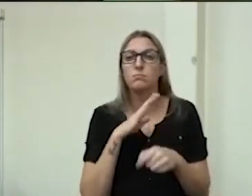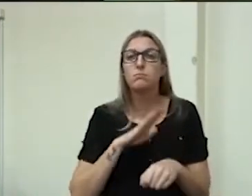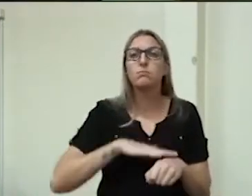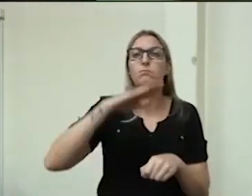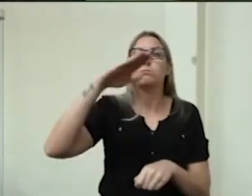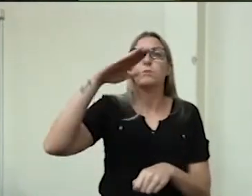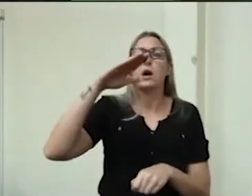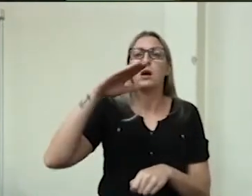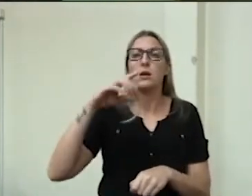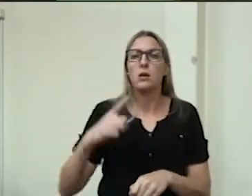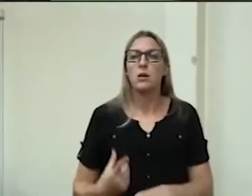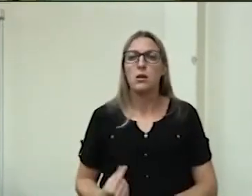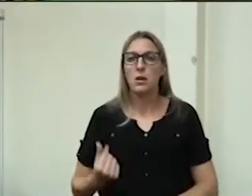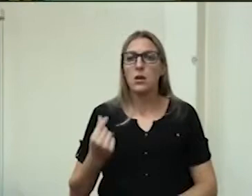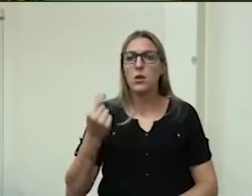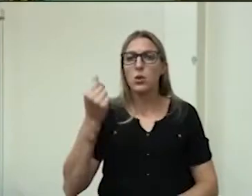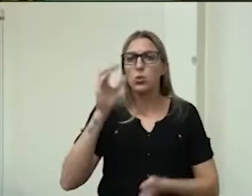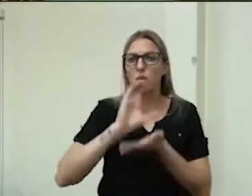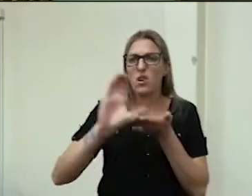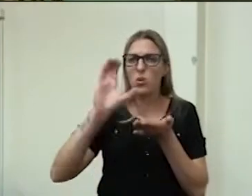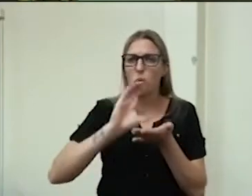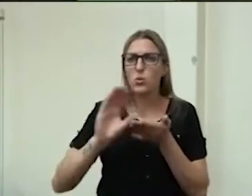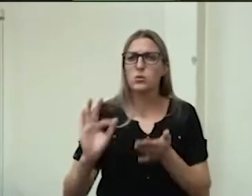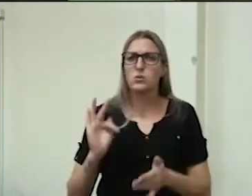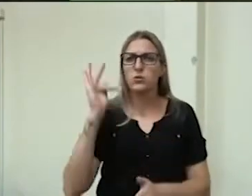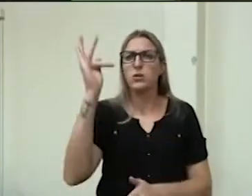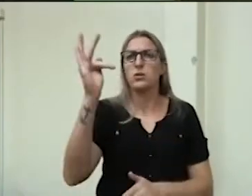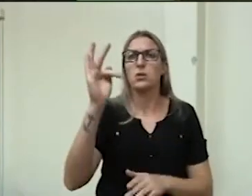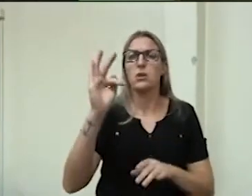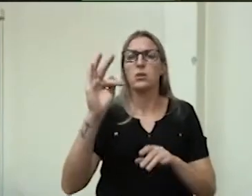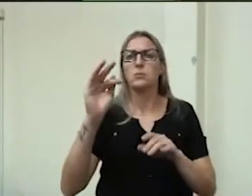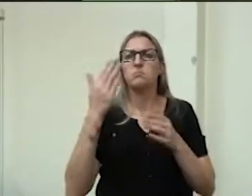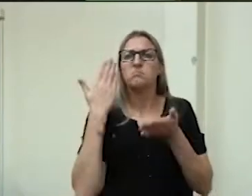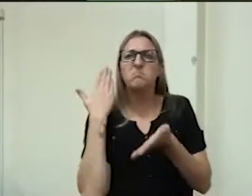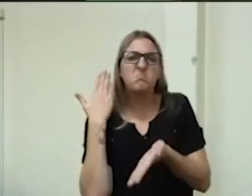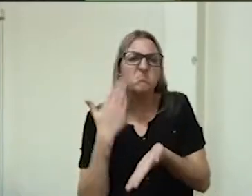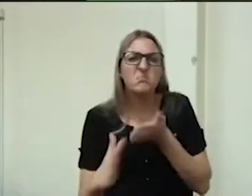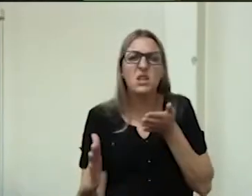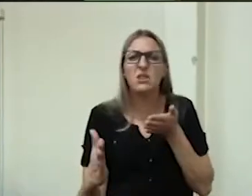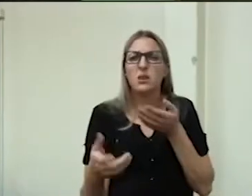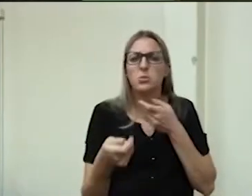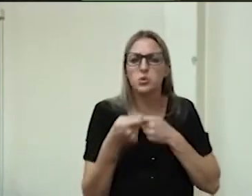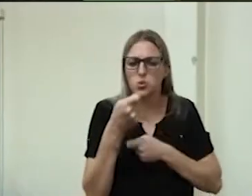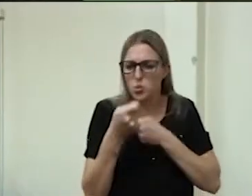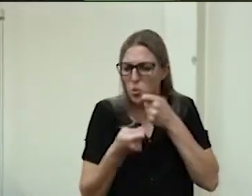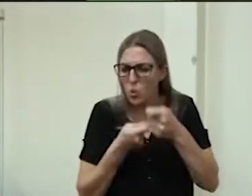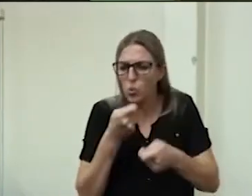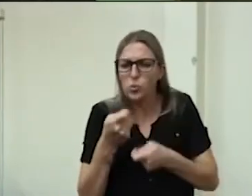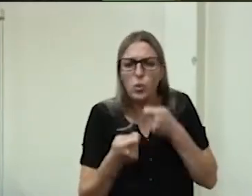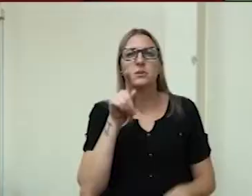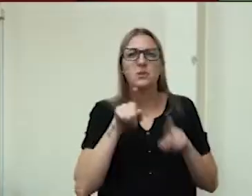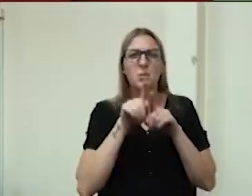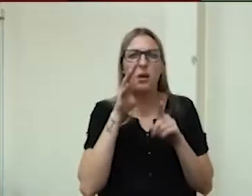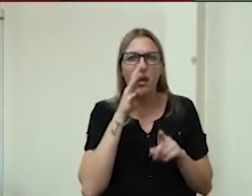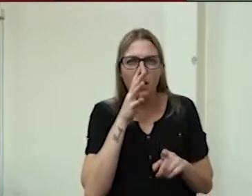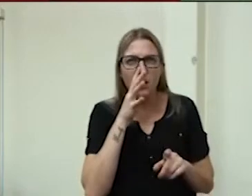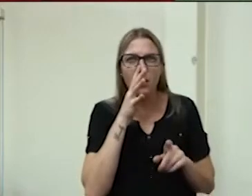no nível federal, nós realmente perdemos muito do controle daquilo que nós podemos